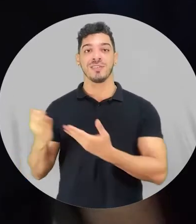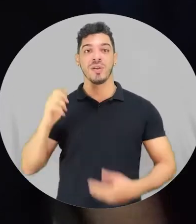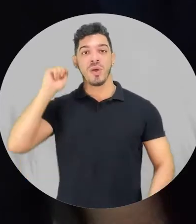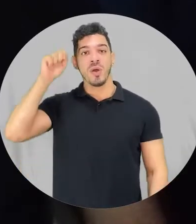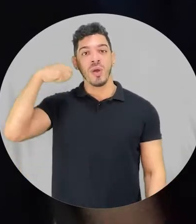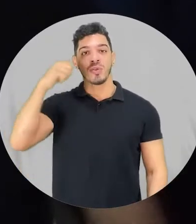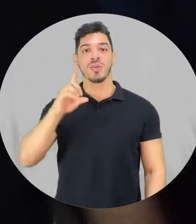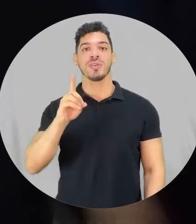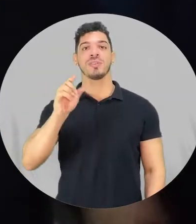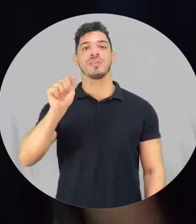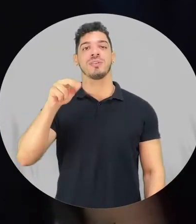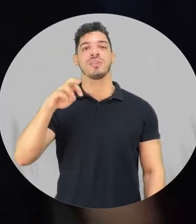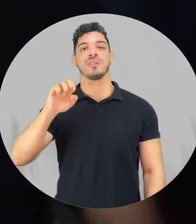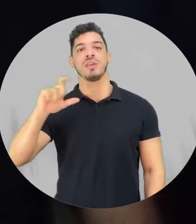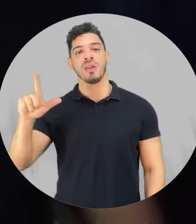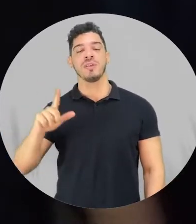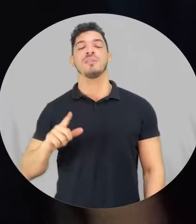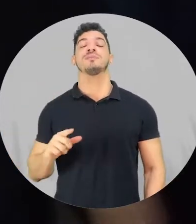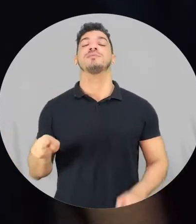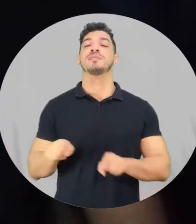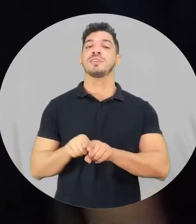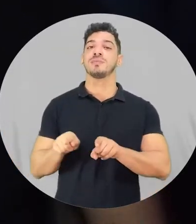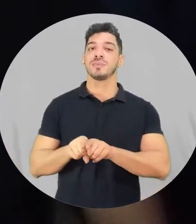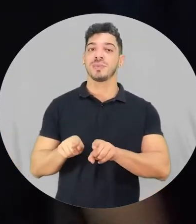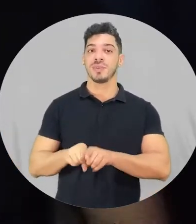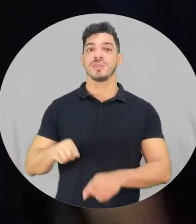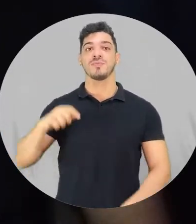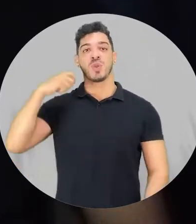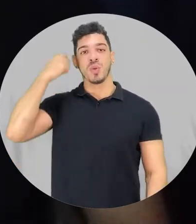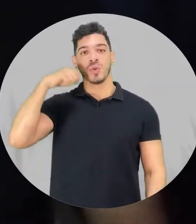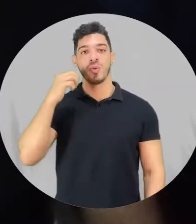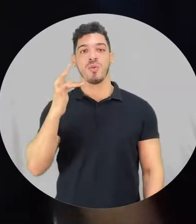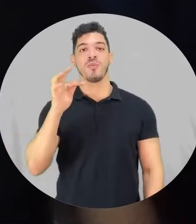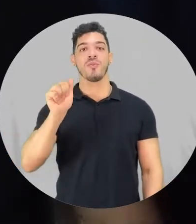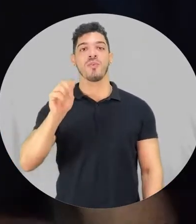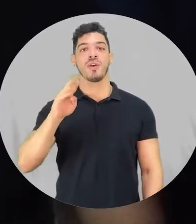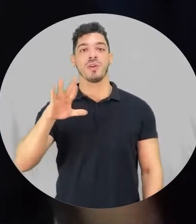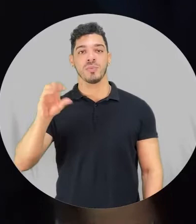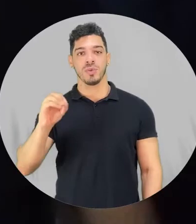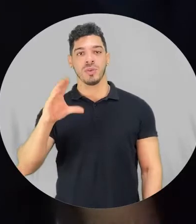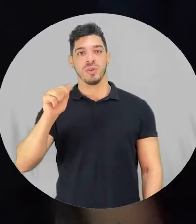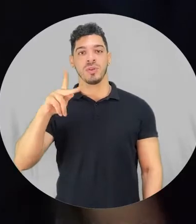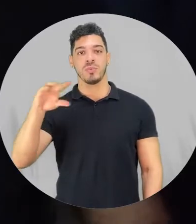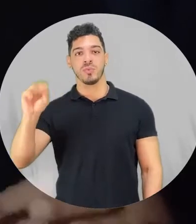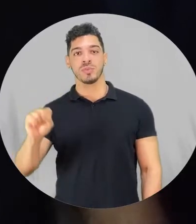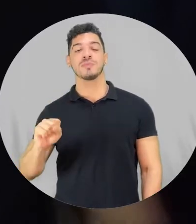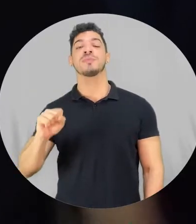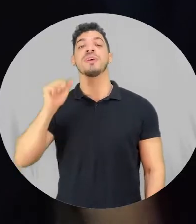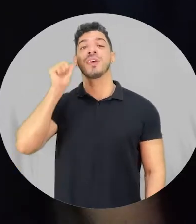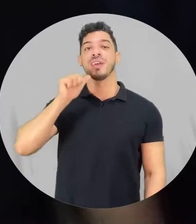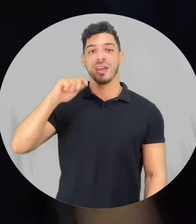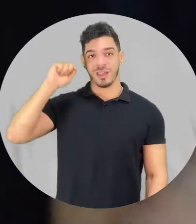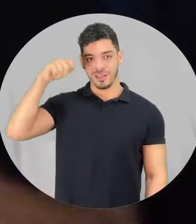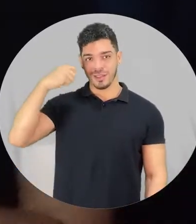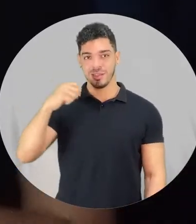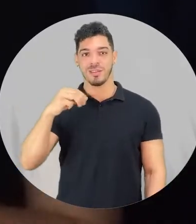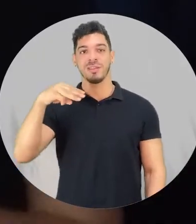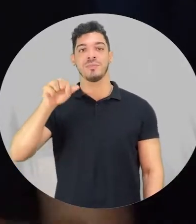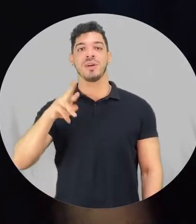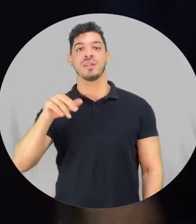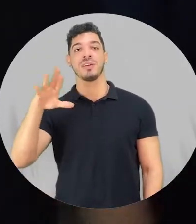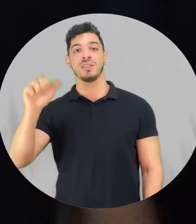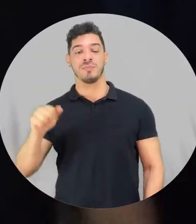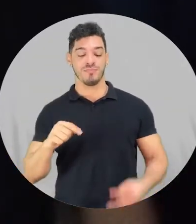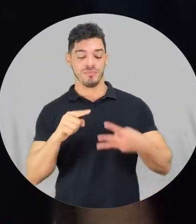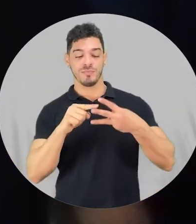Daniel Porpino e também com o ator Fábio Campos e com a atriz Mariana Abreu. Esses